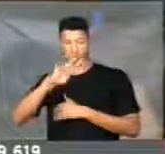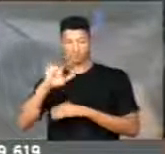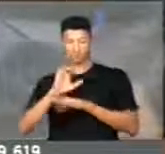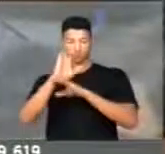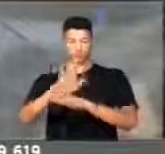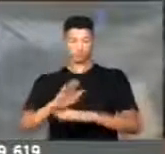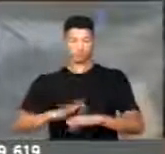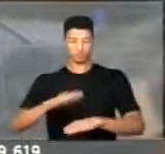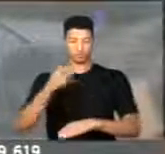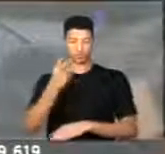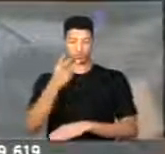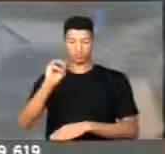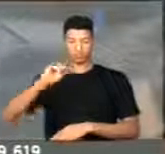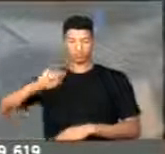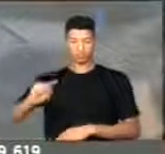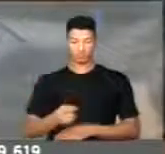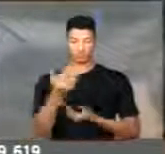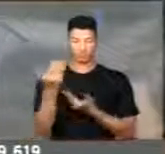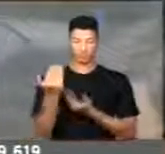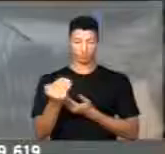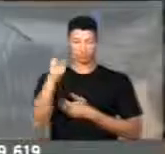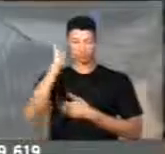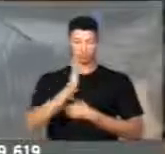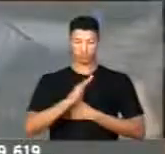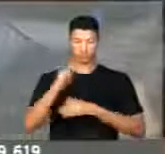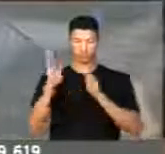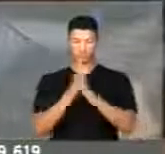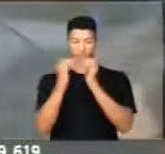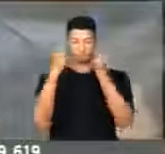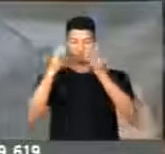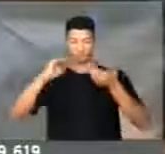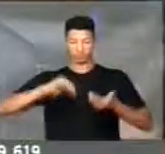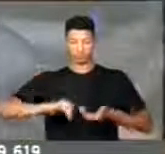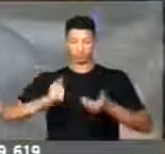eu disse, mais de 30 mil jovens do Brasil. Então, parabéns ao Congresso